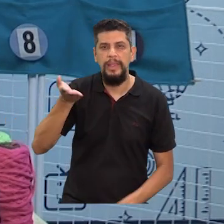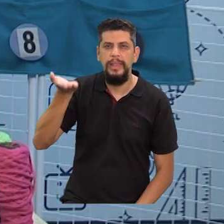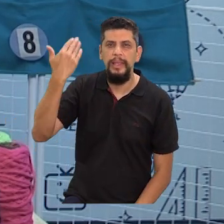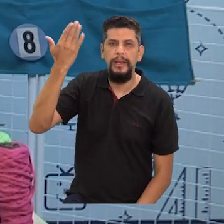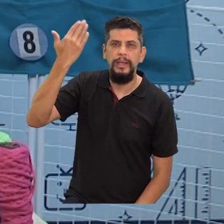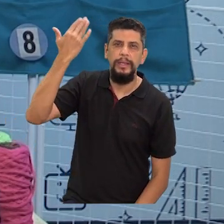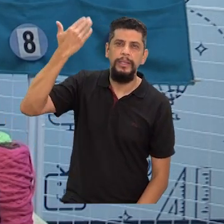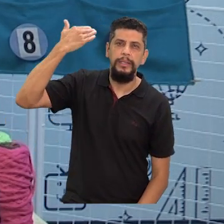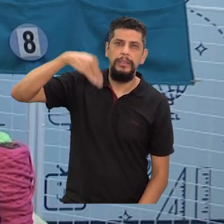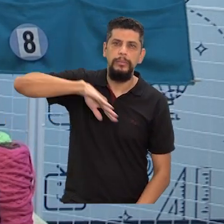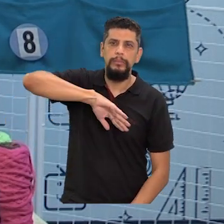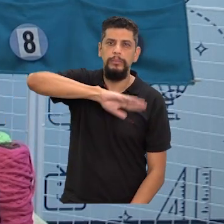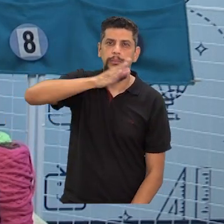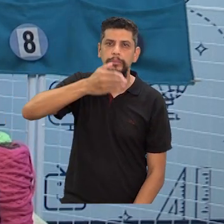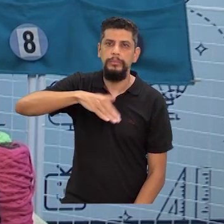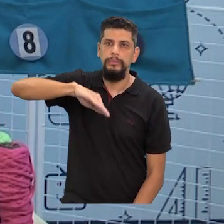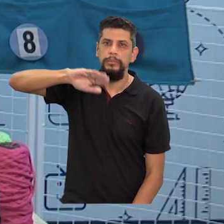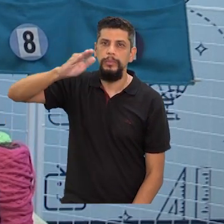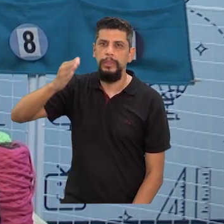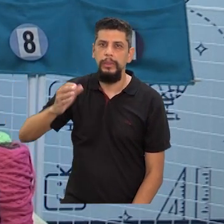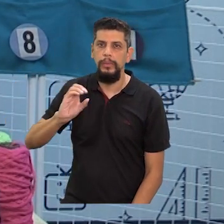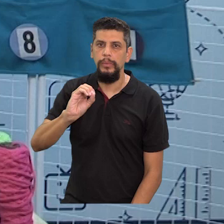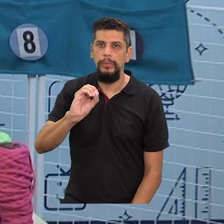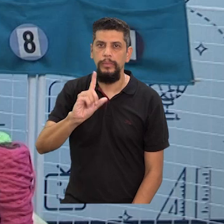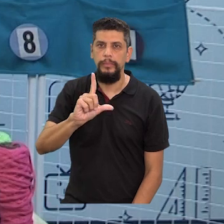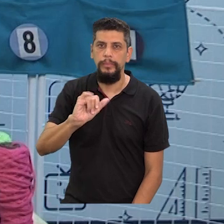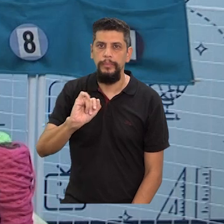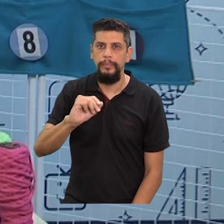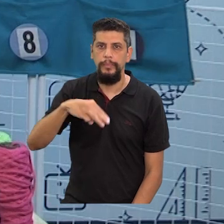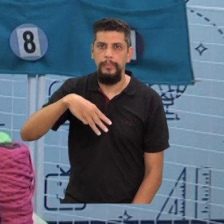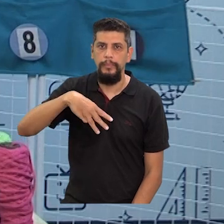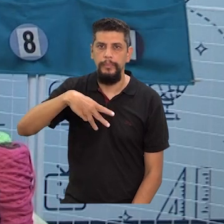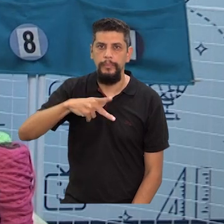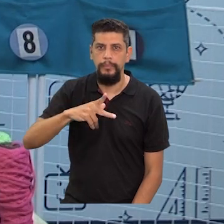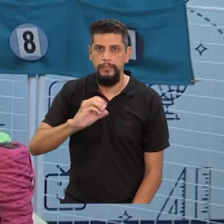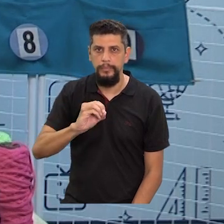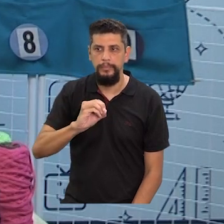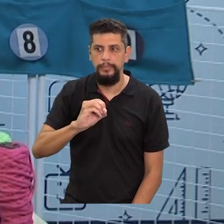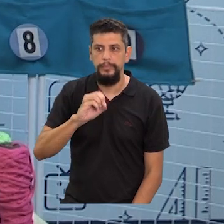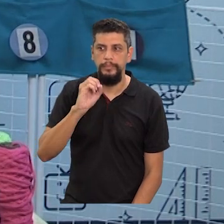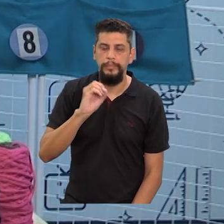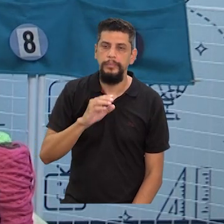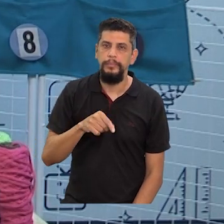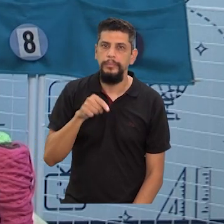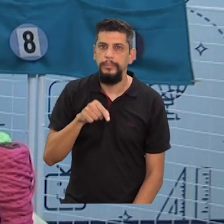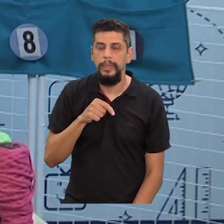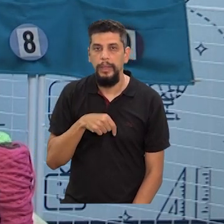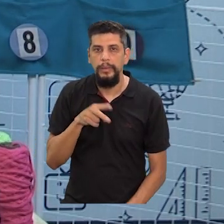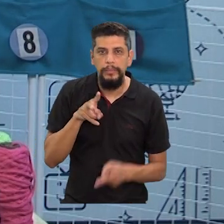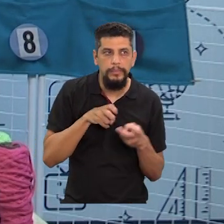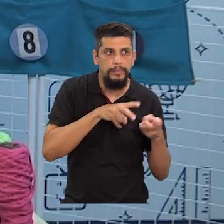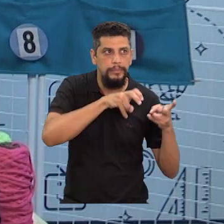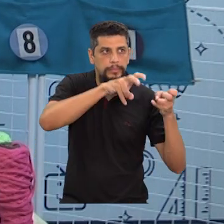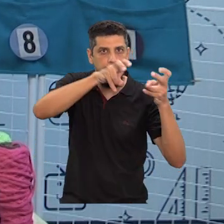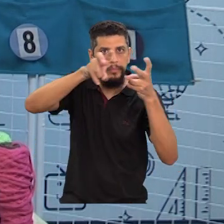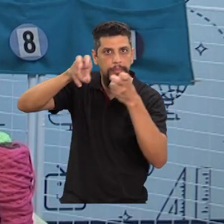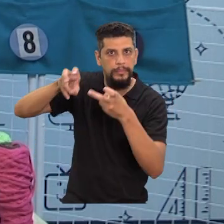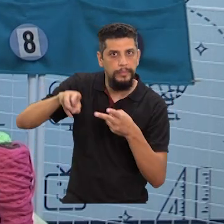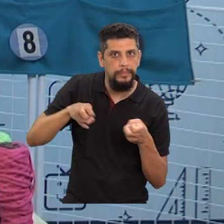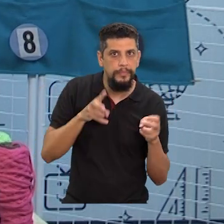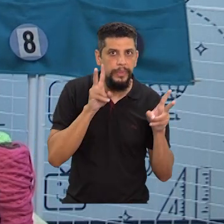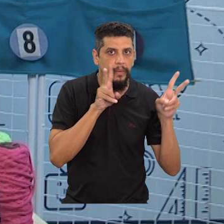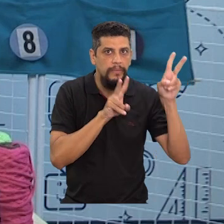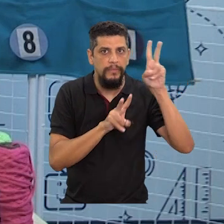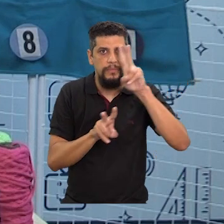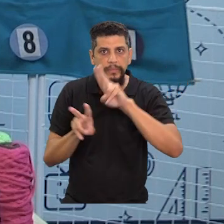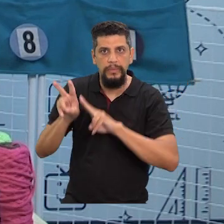lá no Monte Olimpo, do alto do Monte Olimpo, a deusa Pala Atena, ela então observou